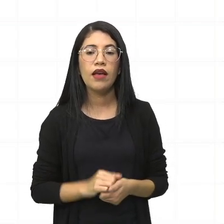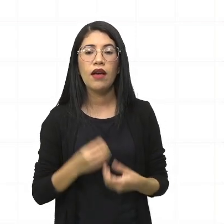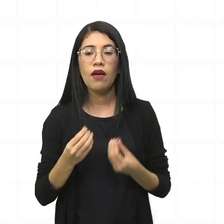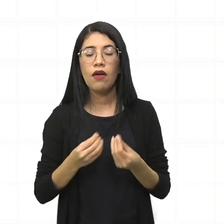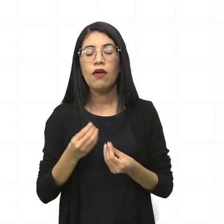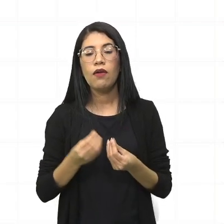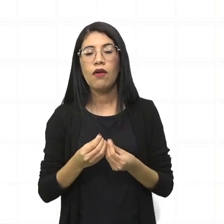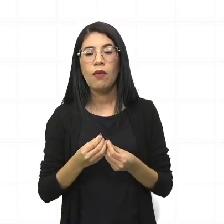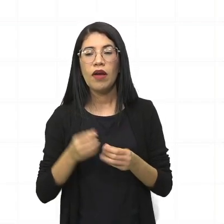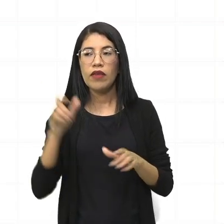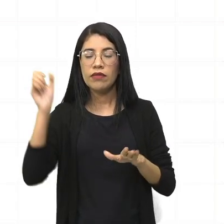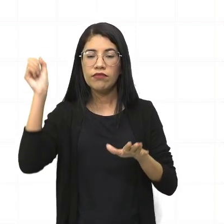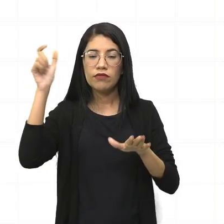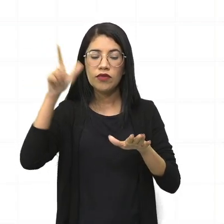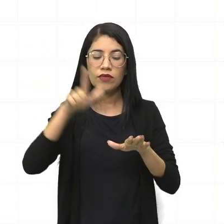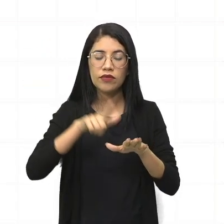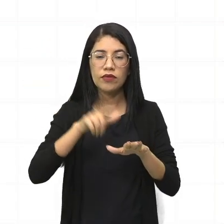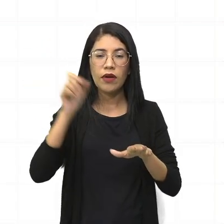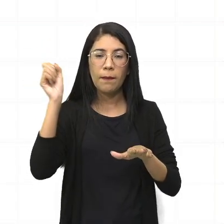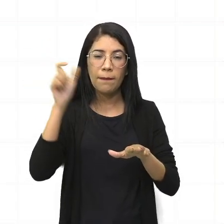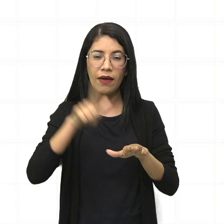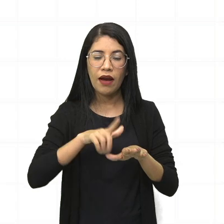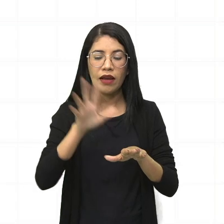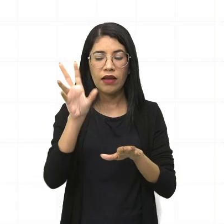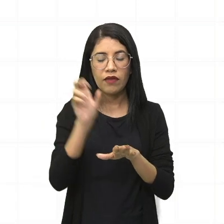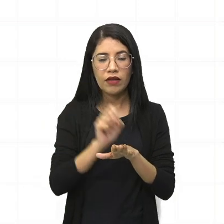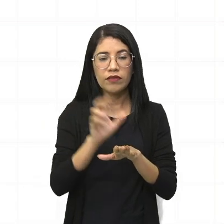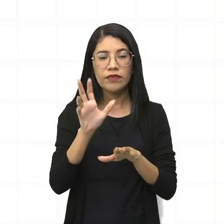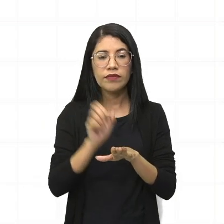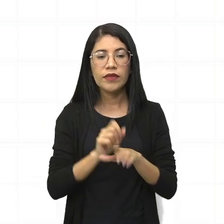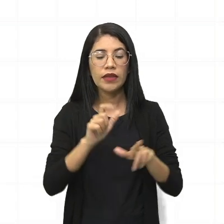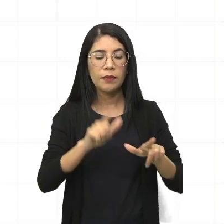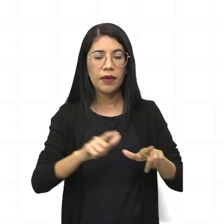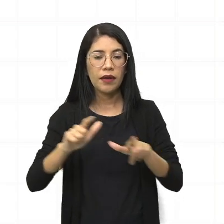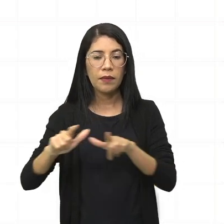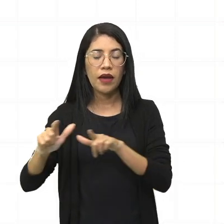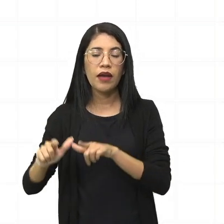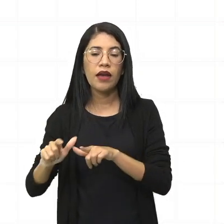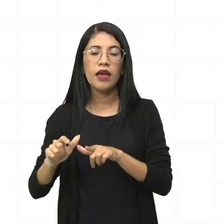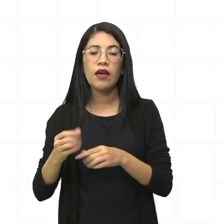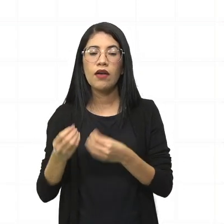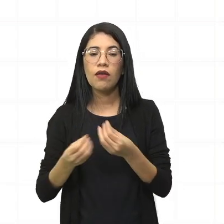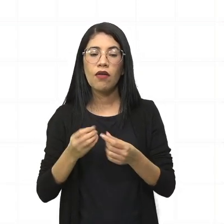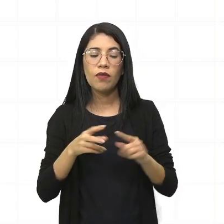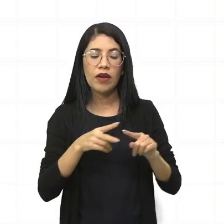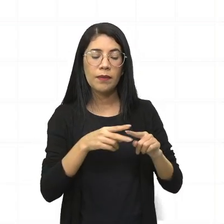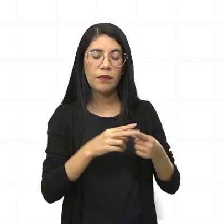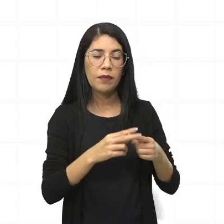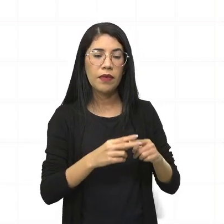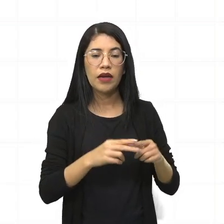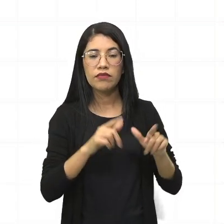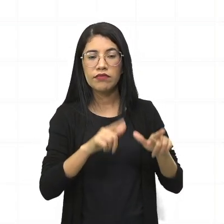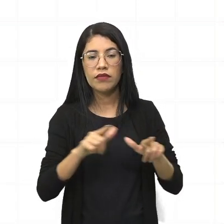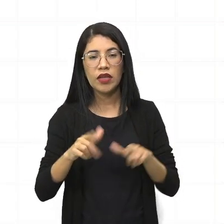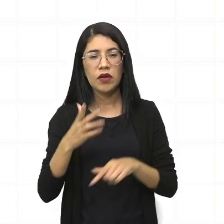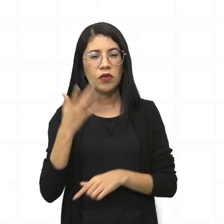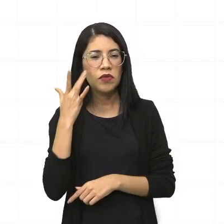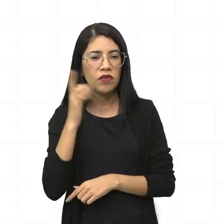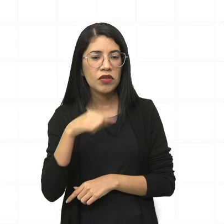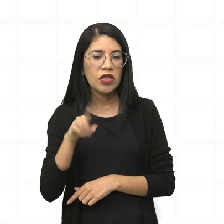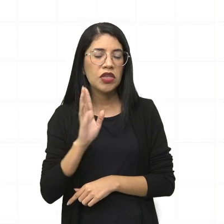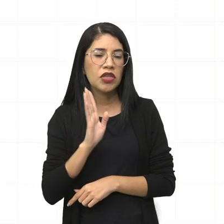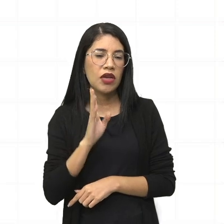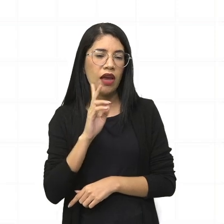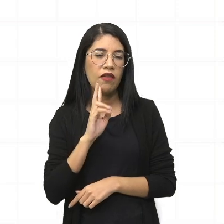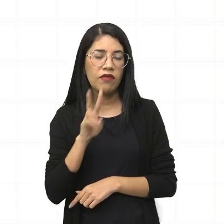através de um processo chamado fotossíntese. Então, os painéis solares, eles são instalados, não sei se vocês